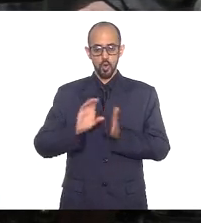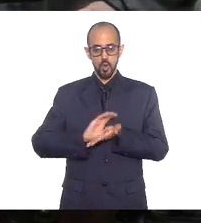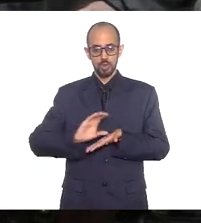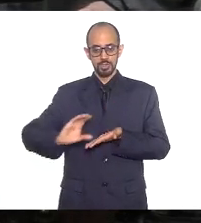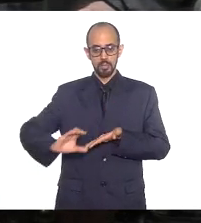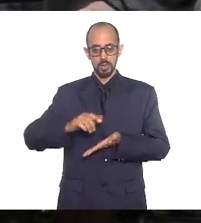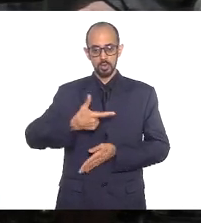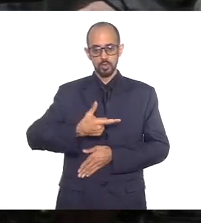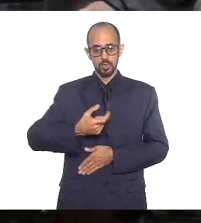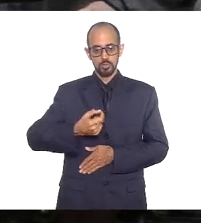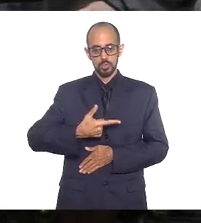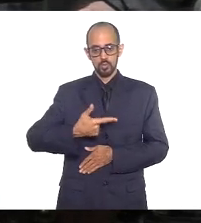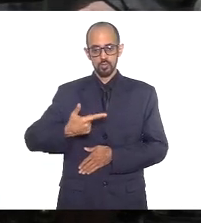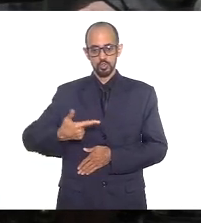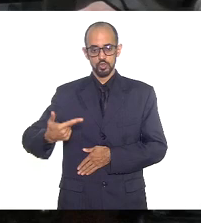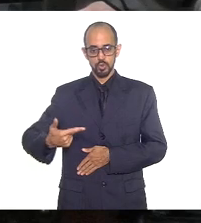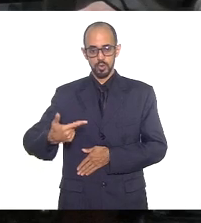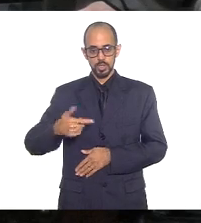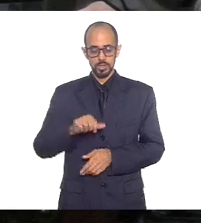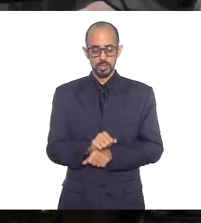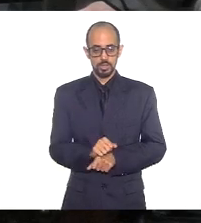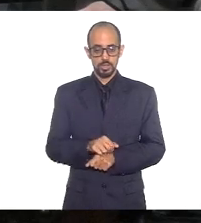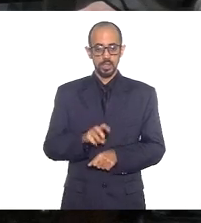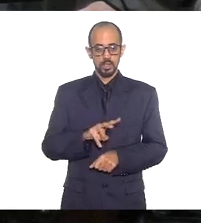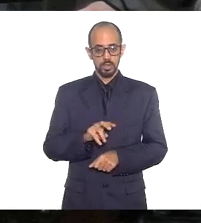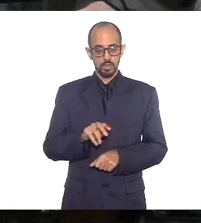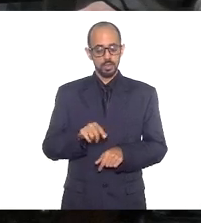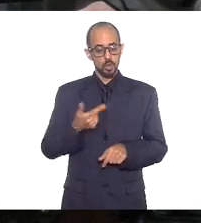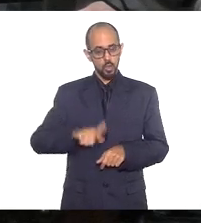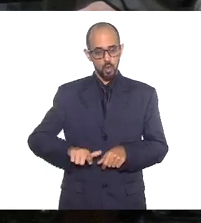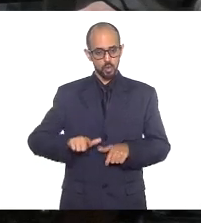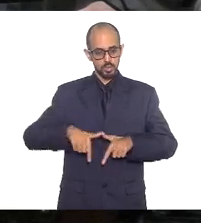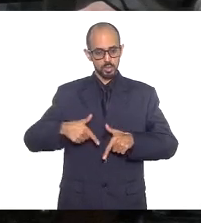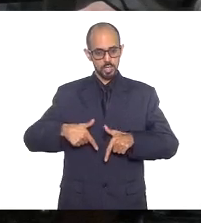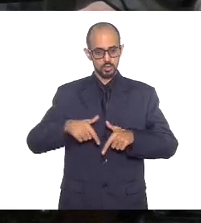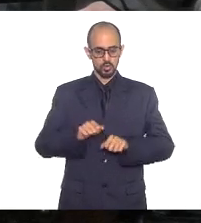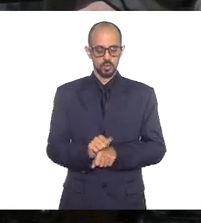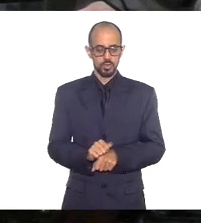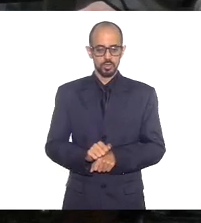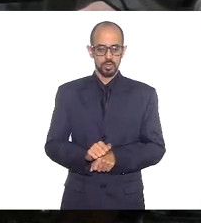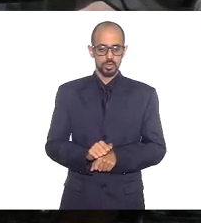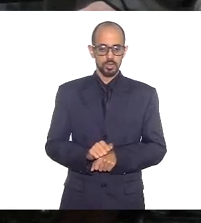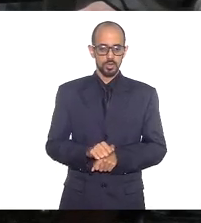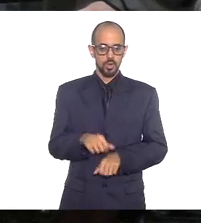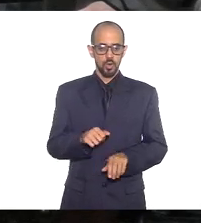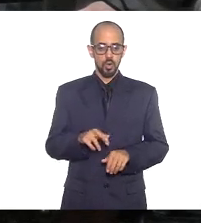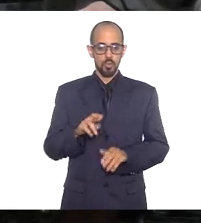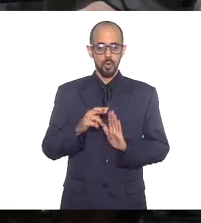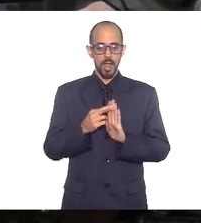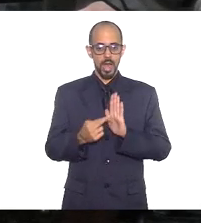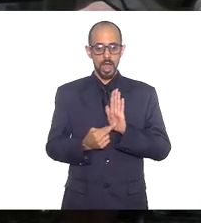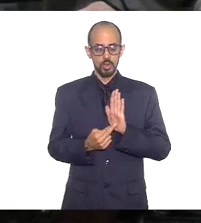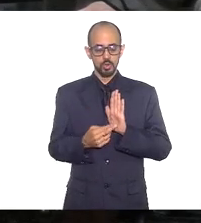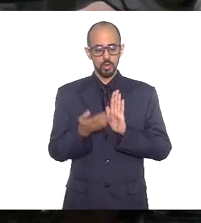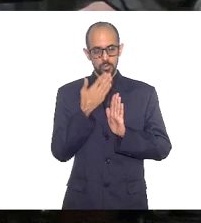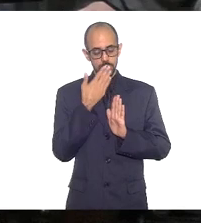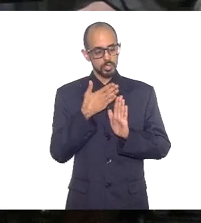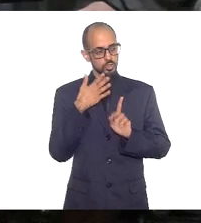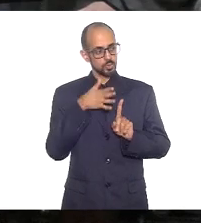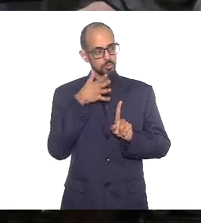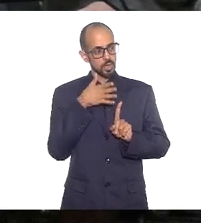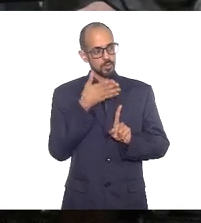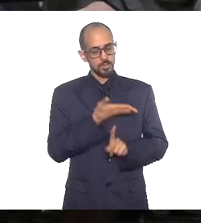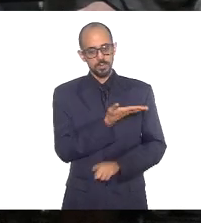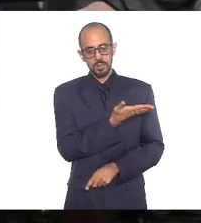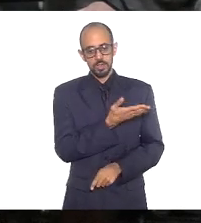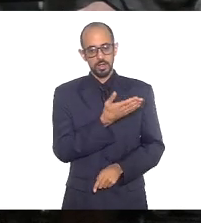da outras providências. Como sou relator, quero pedir a gentileza, passar a palavra para o